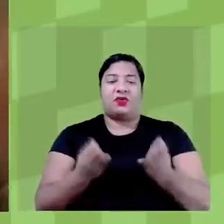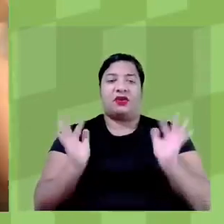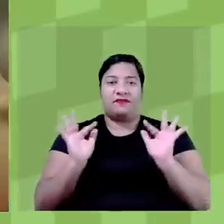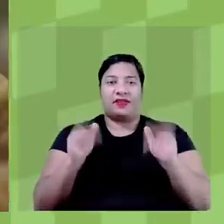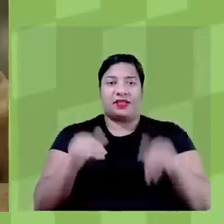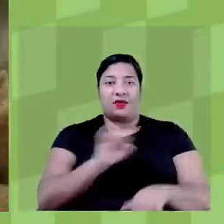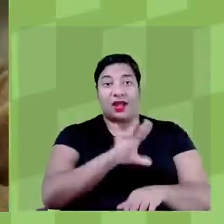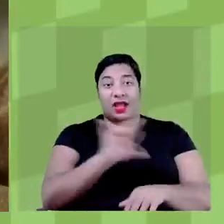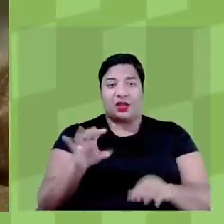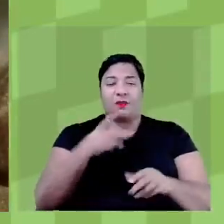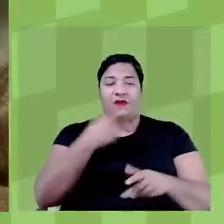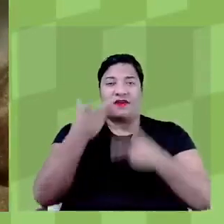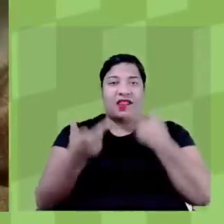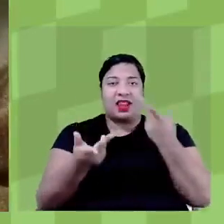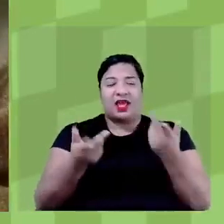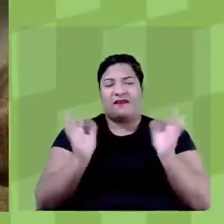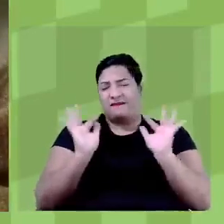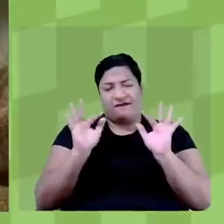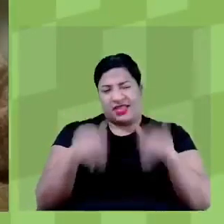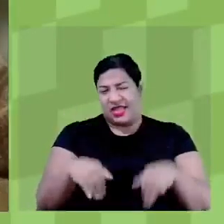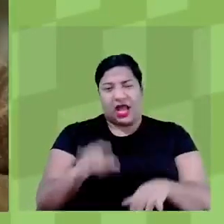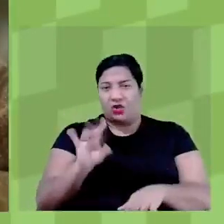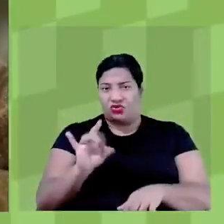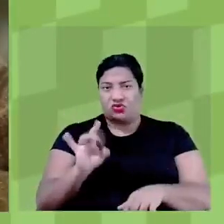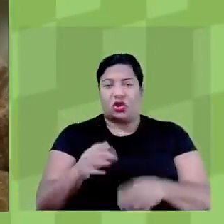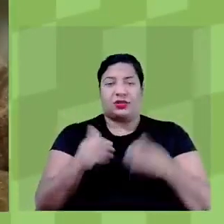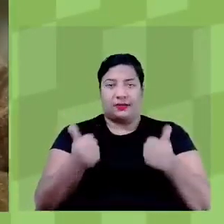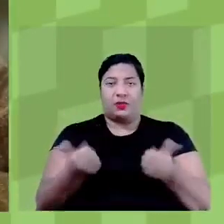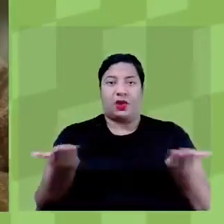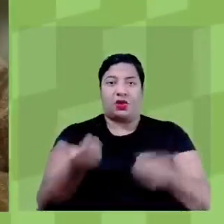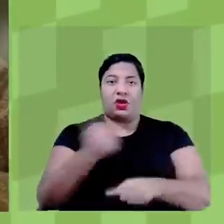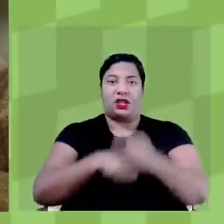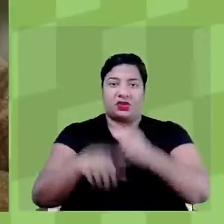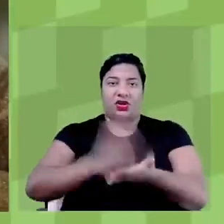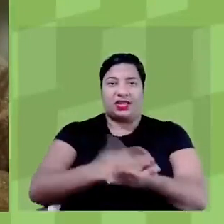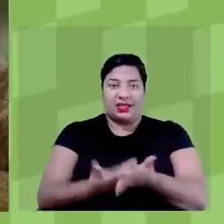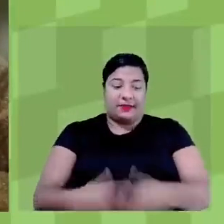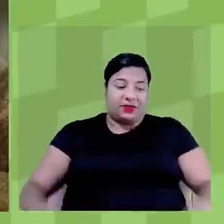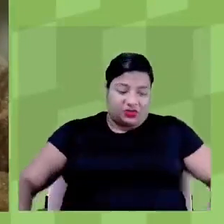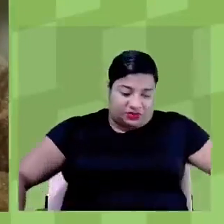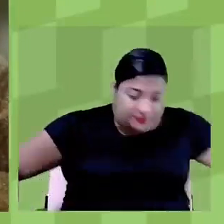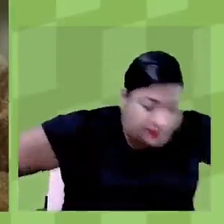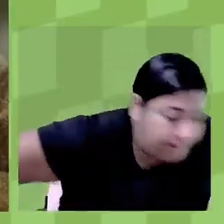nossas palestrantes façam as suas considerações finais, né? Começando pela Denise.